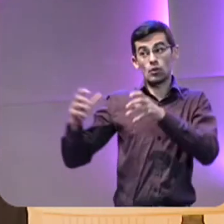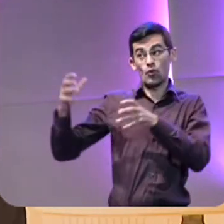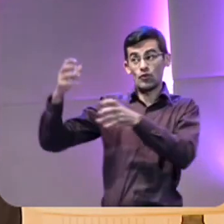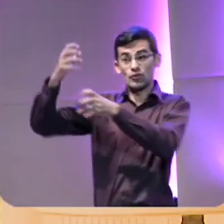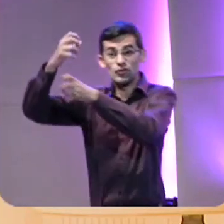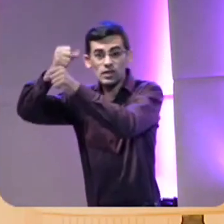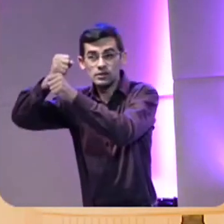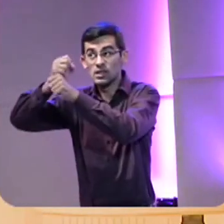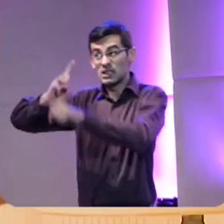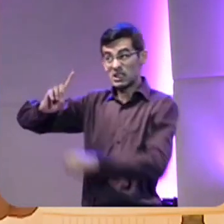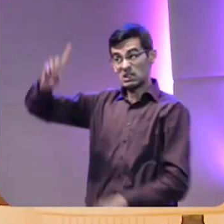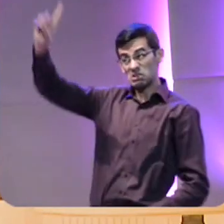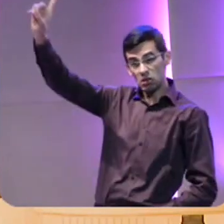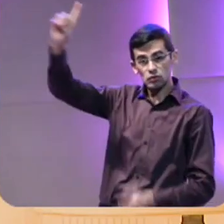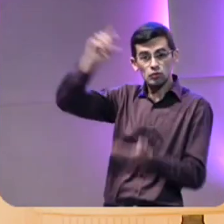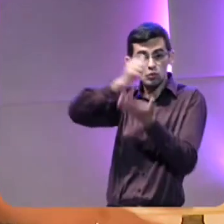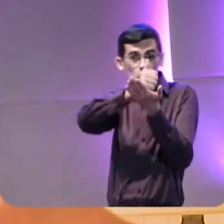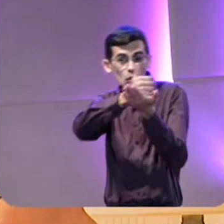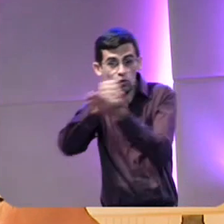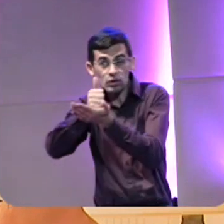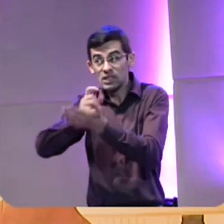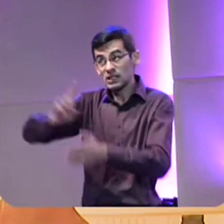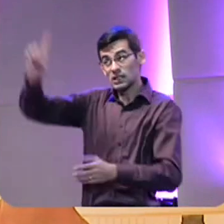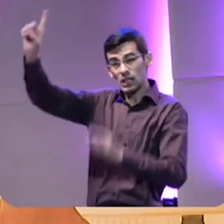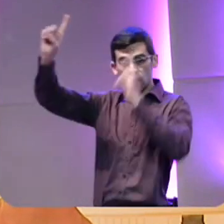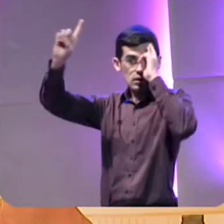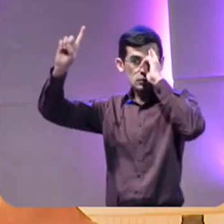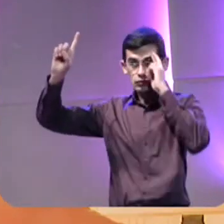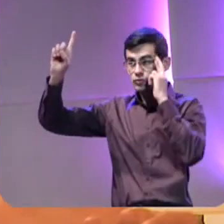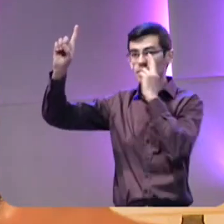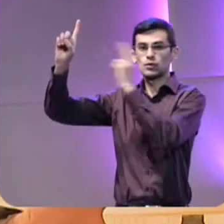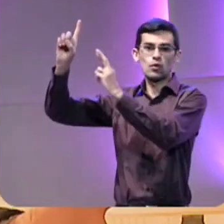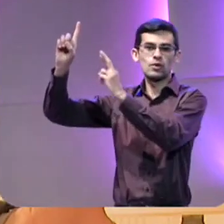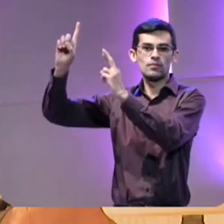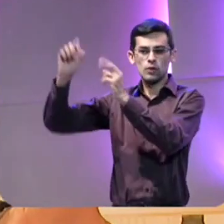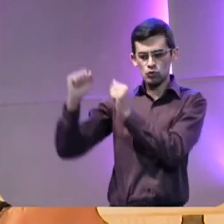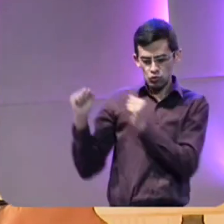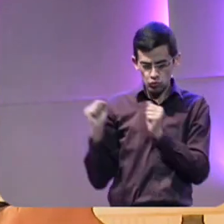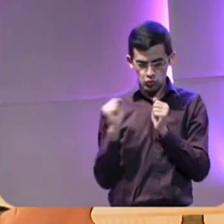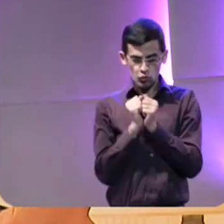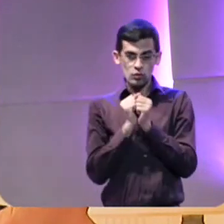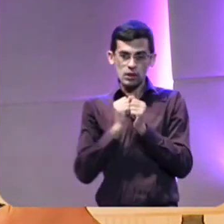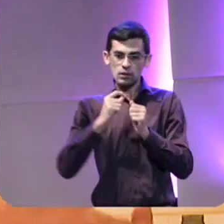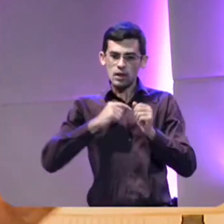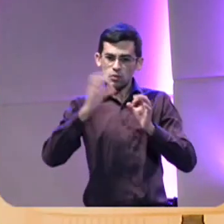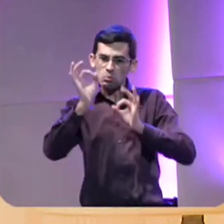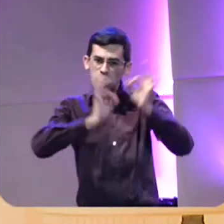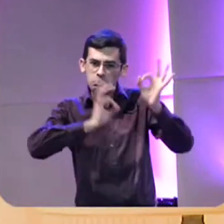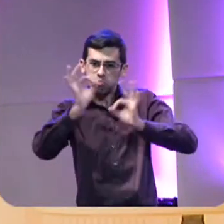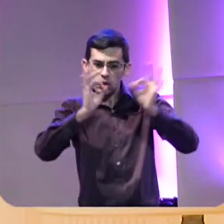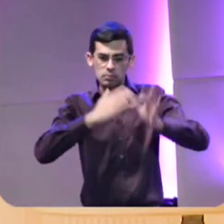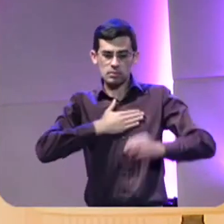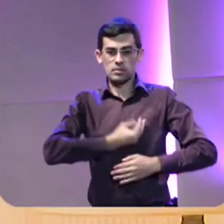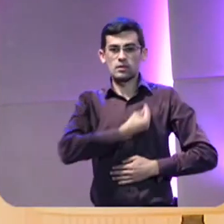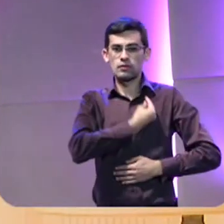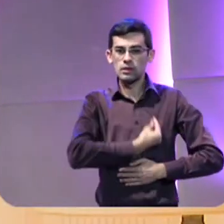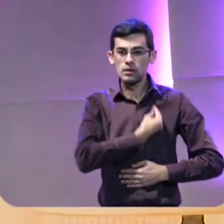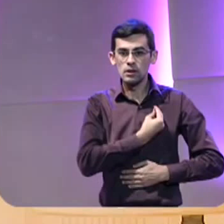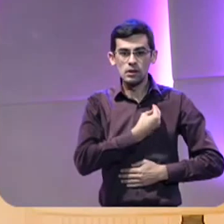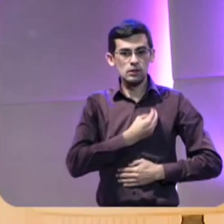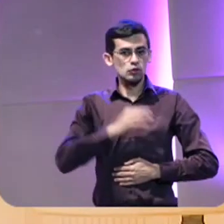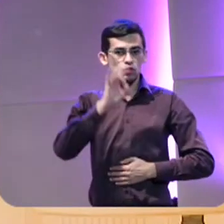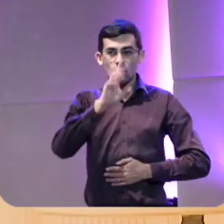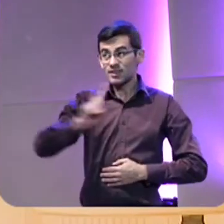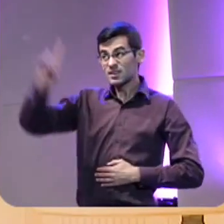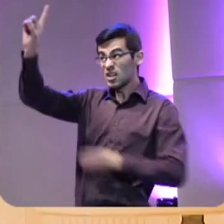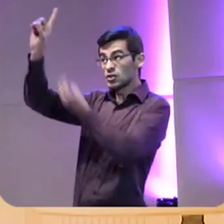que Ele está no controle, que Ele é o Senhor, que Ele está conosco aqui, que Ele tem um plano para a nossa vida. Então, procede dEle,